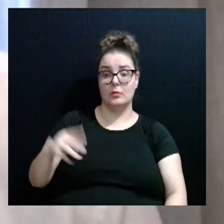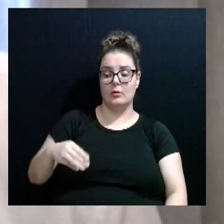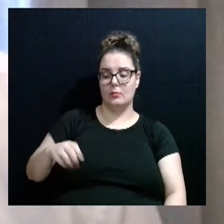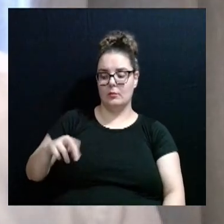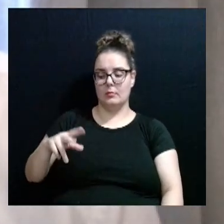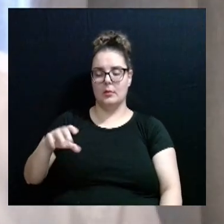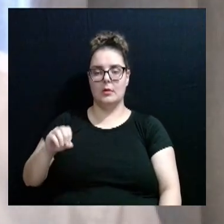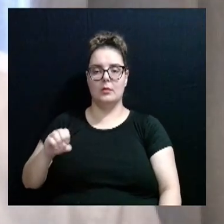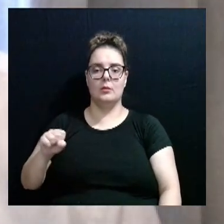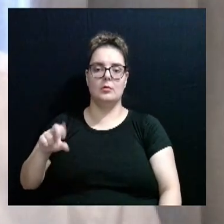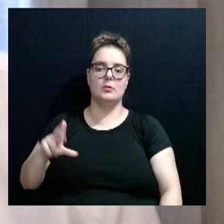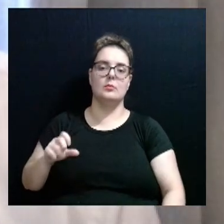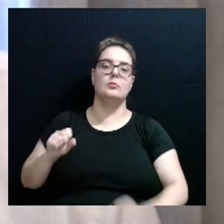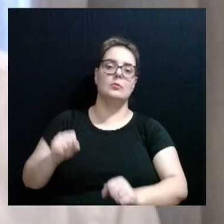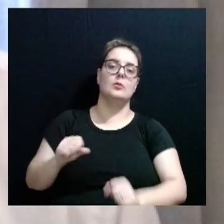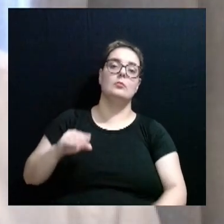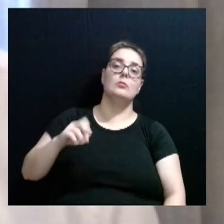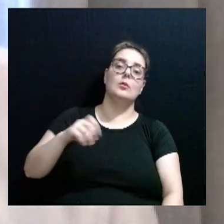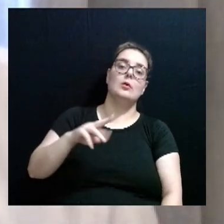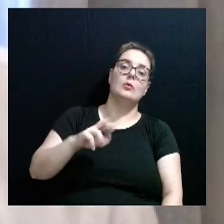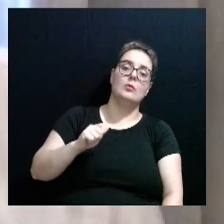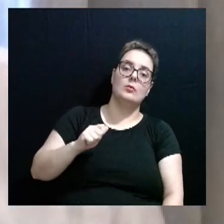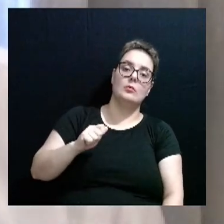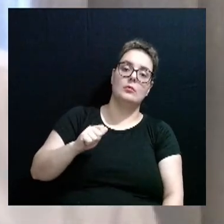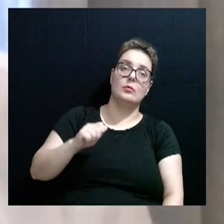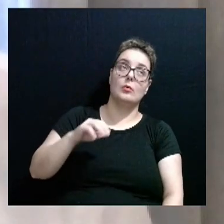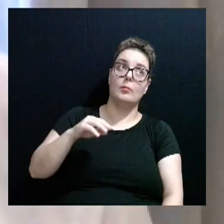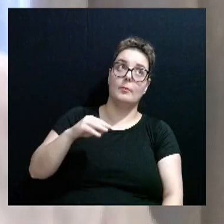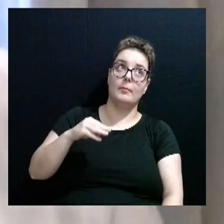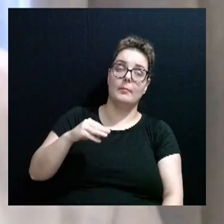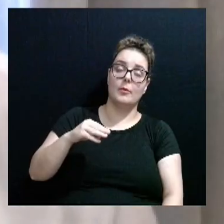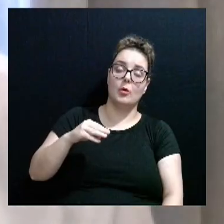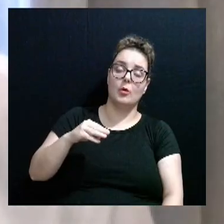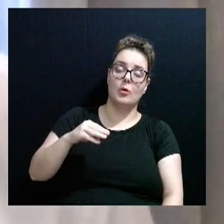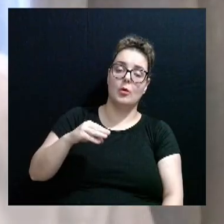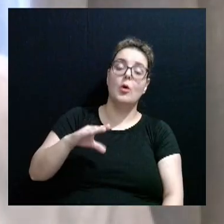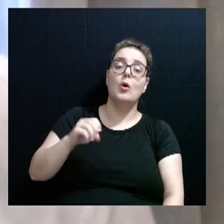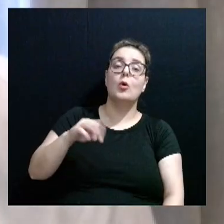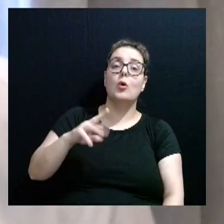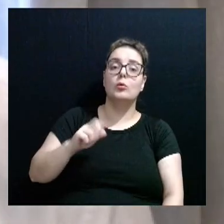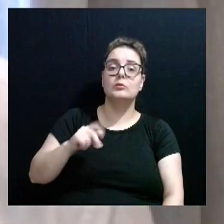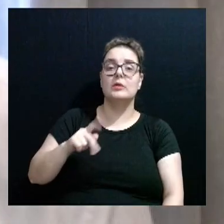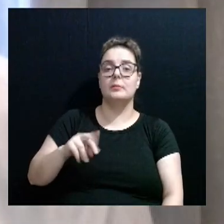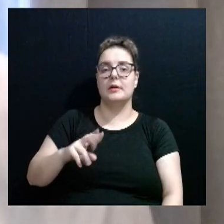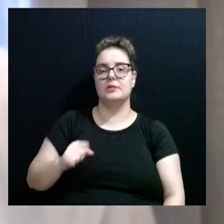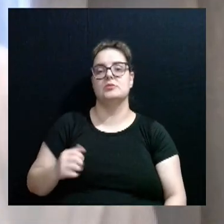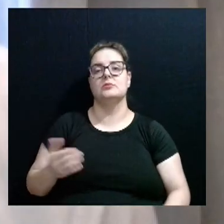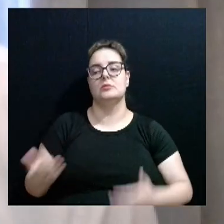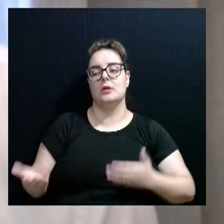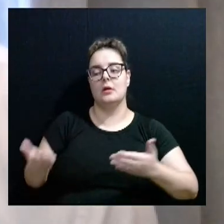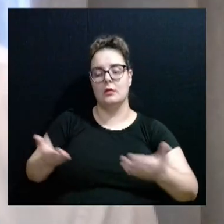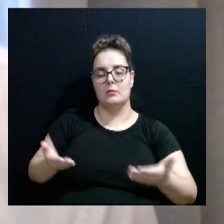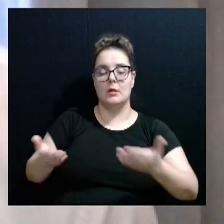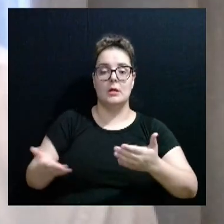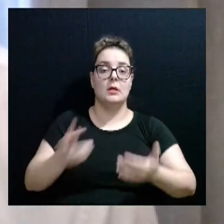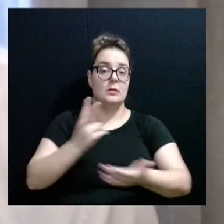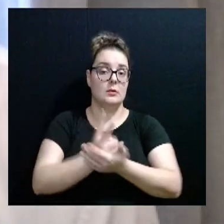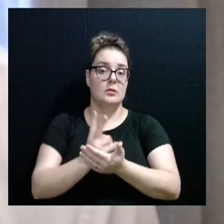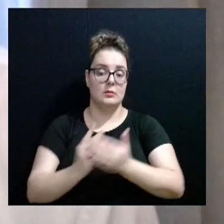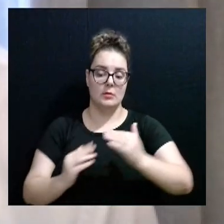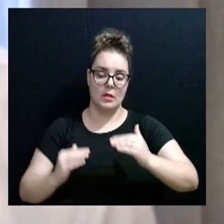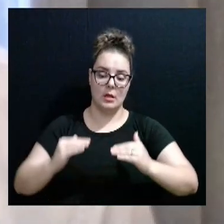contrapartida para modular do nosso lado também. Então é um acordo que sempre vai terminar equilibrado. A tendência é